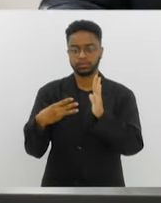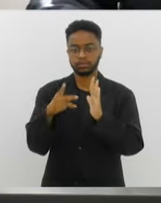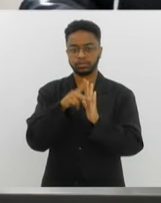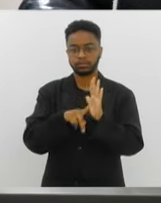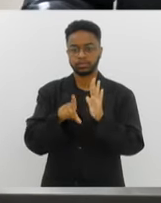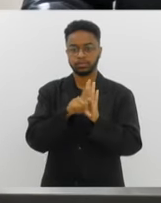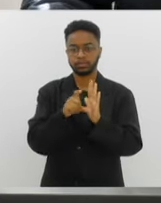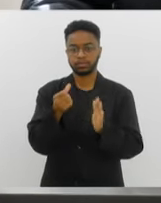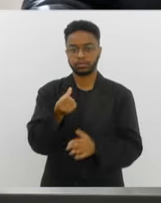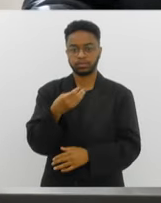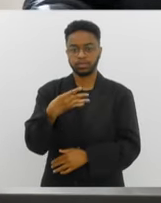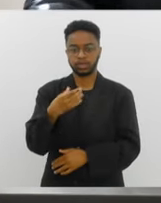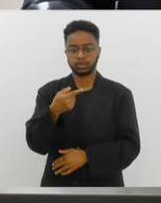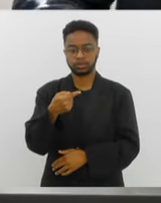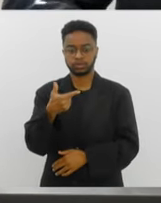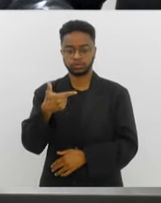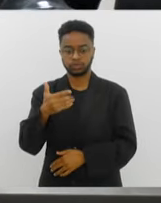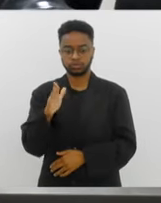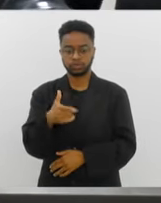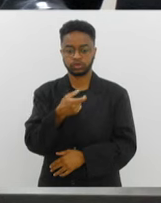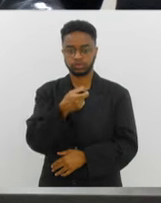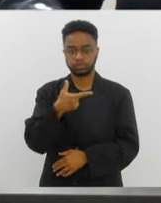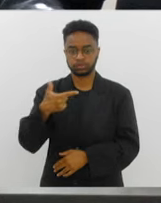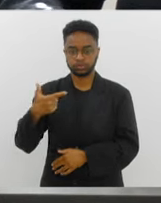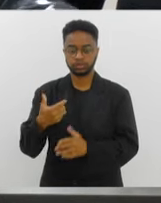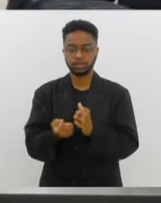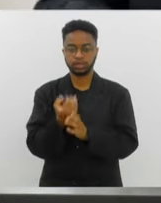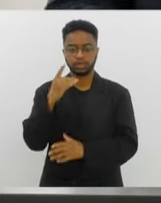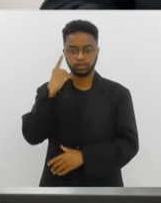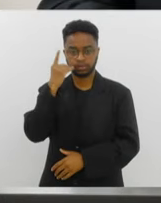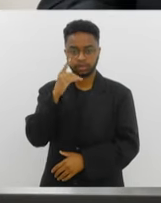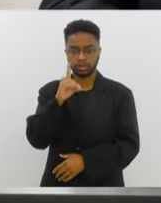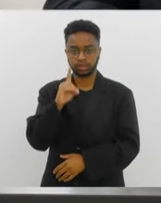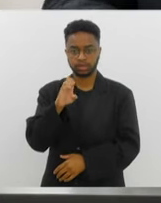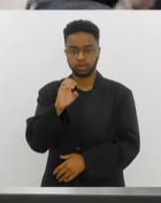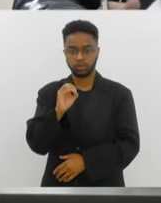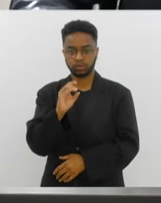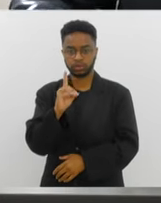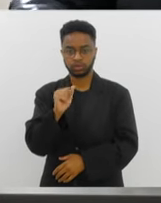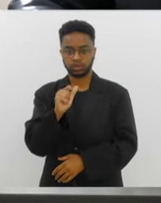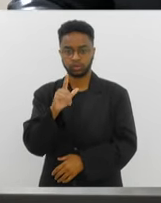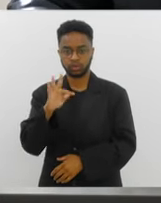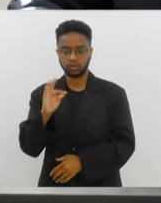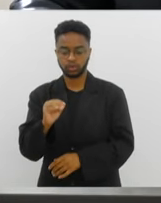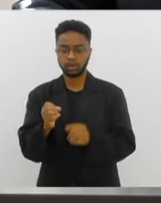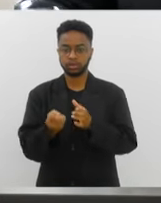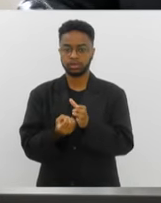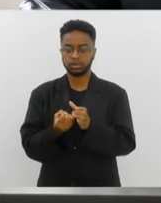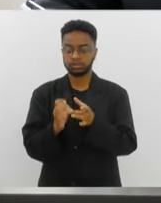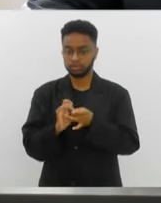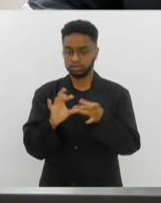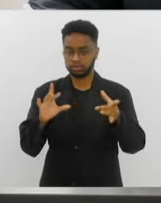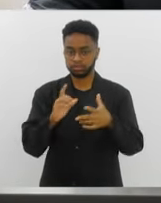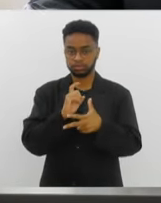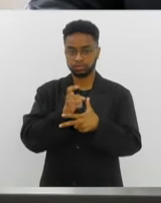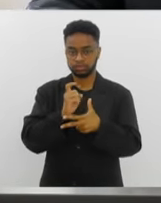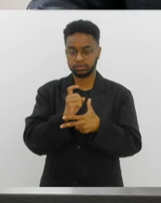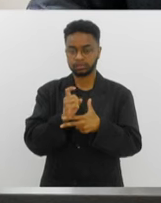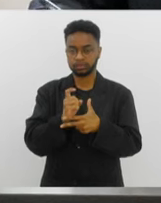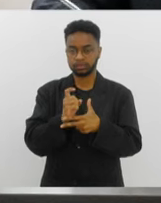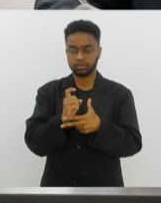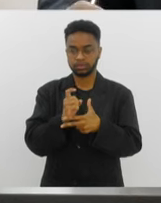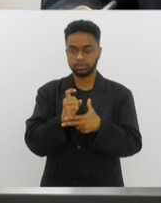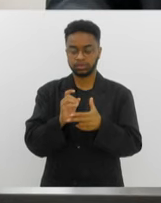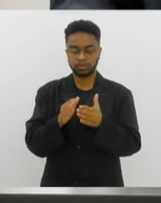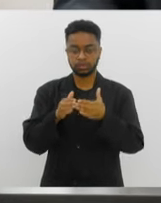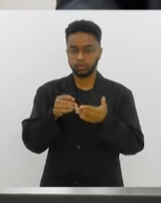lei 6472 de 22, de autoria do deputado Dr. Deodalto, que autoriza o Poder Executivo a conceder isenção do Imposto sobre Circulação